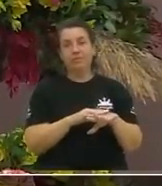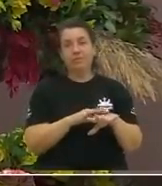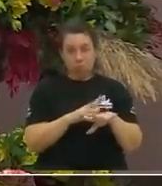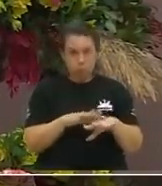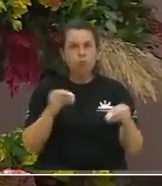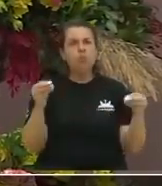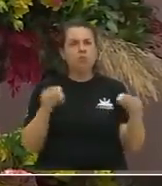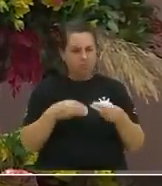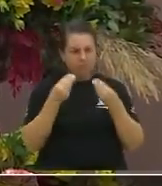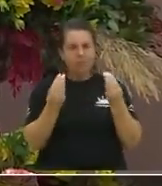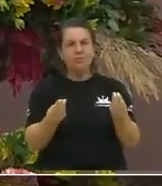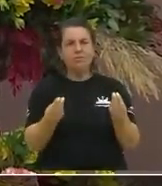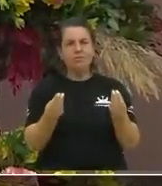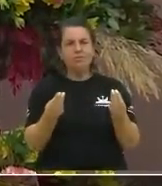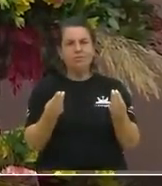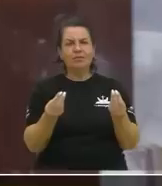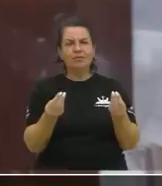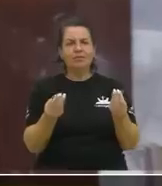aos feridos